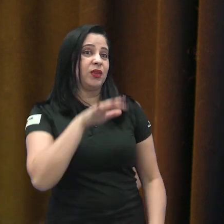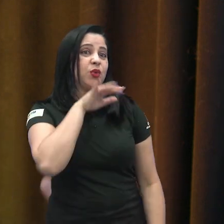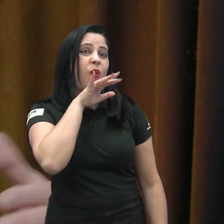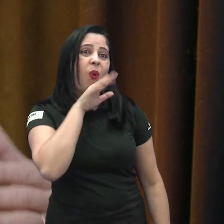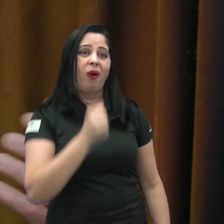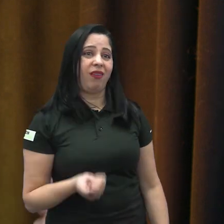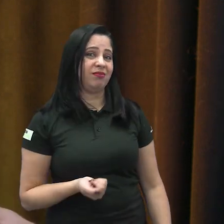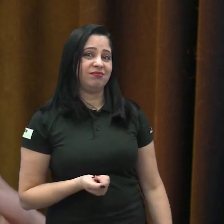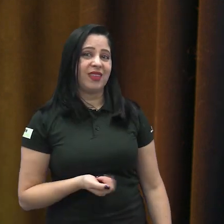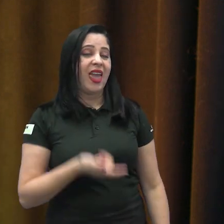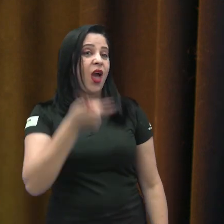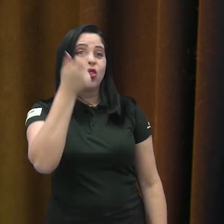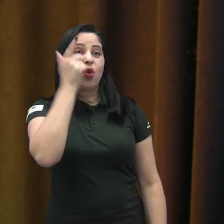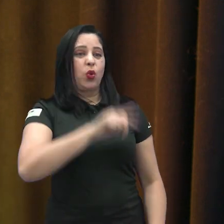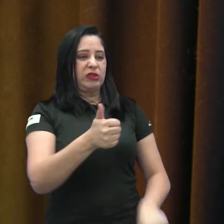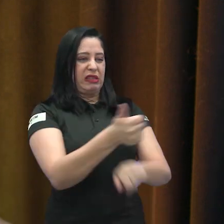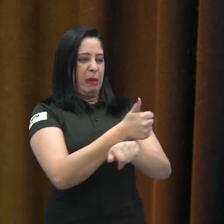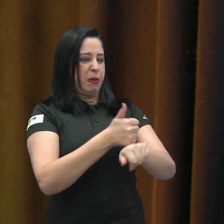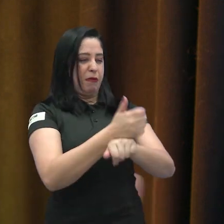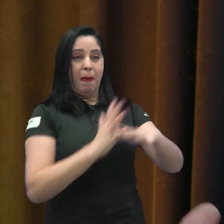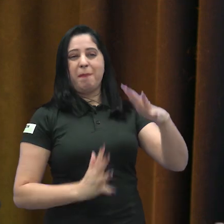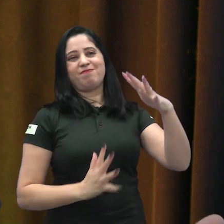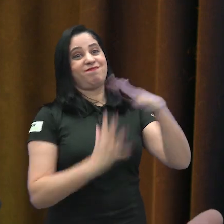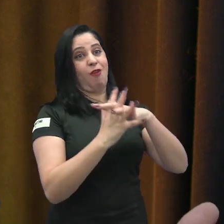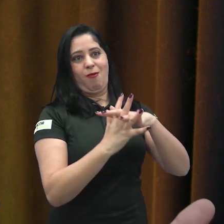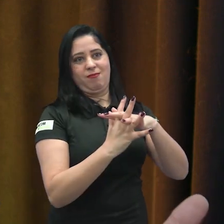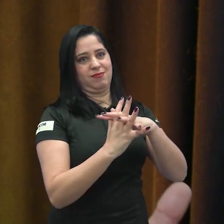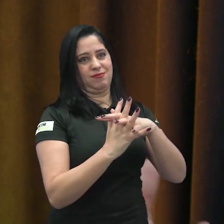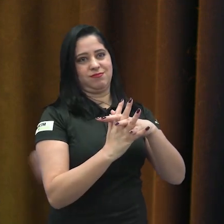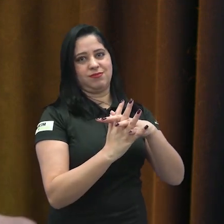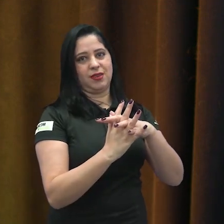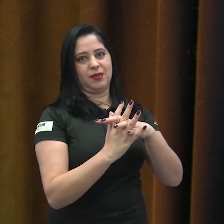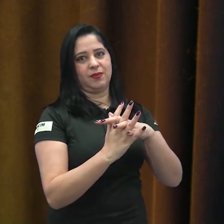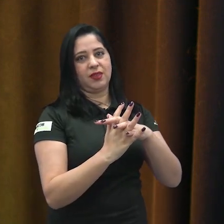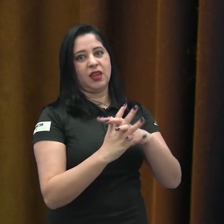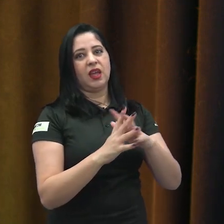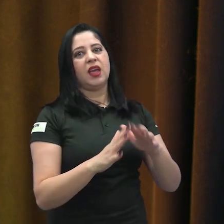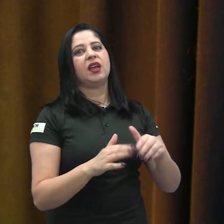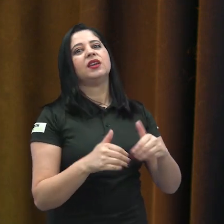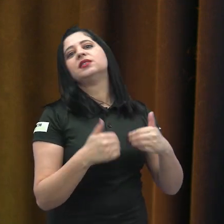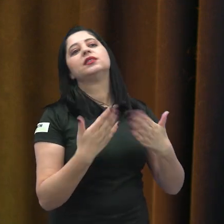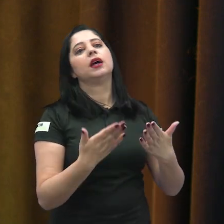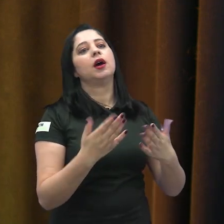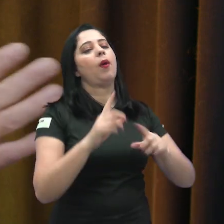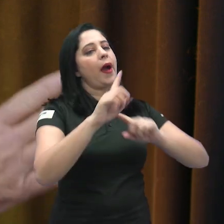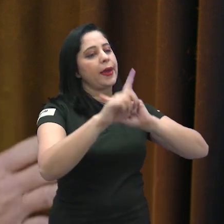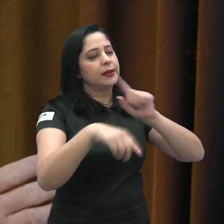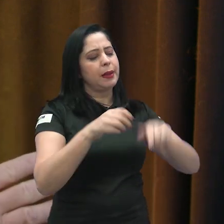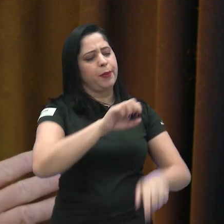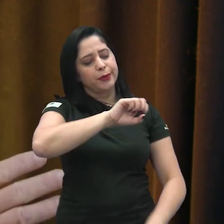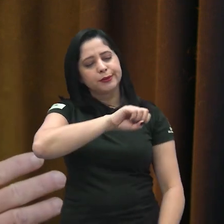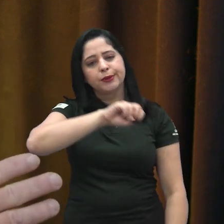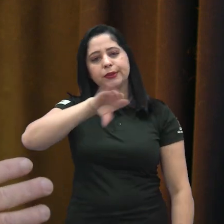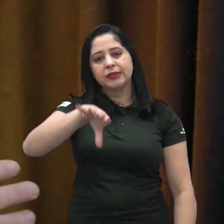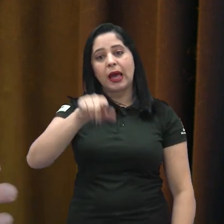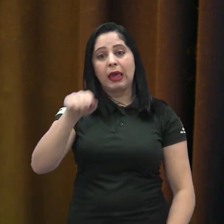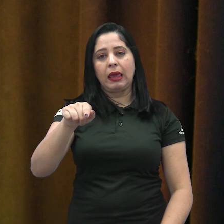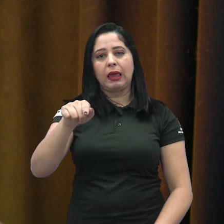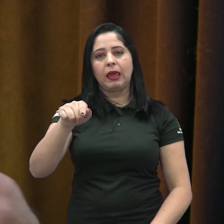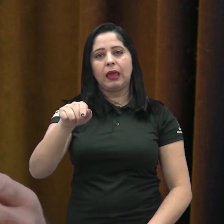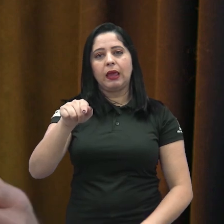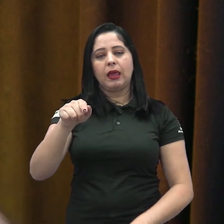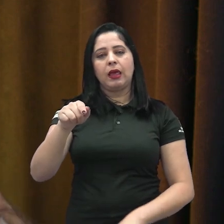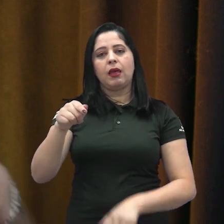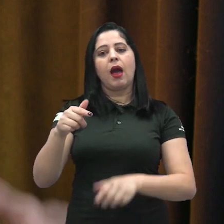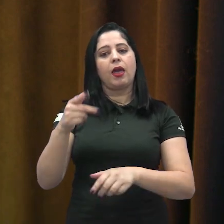excelência, principalmente por não ser disciplinado. E isso, quando eu me tornei professor, fez